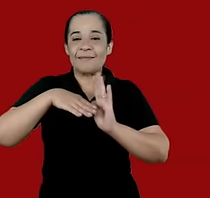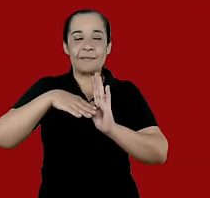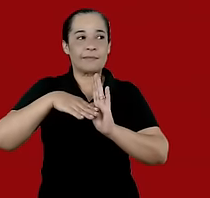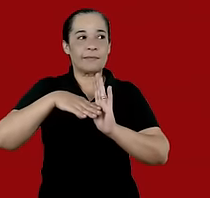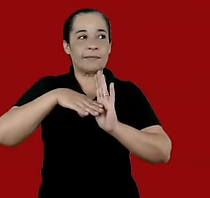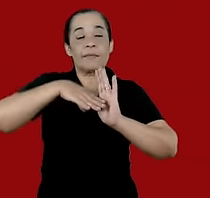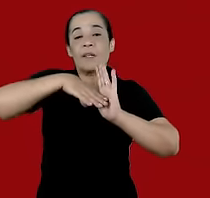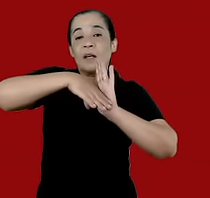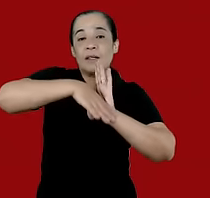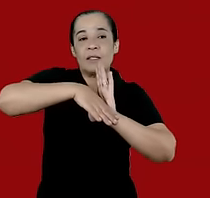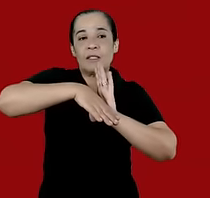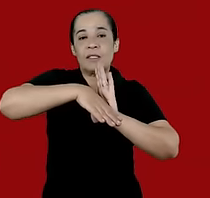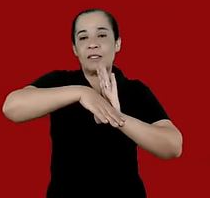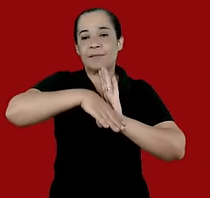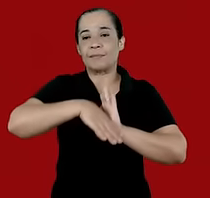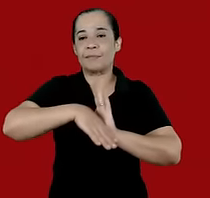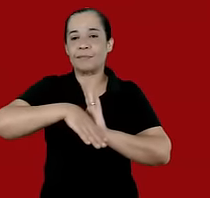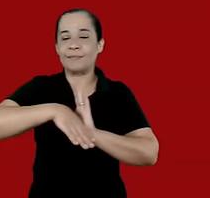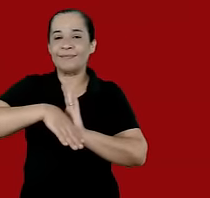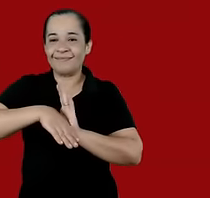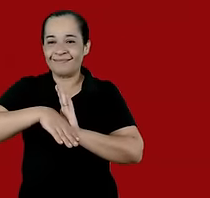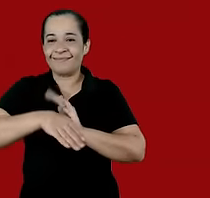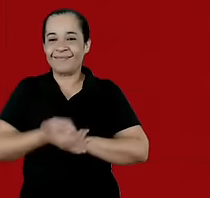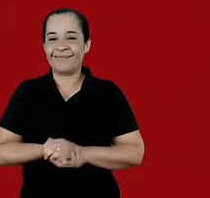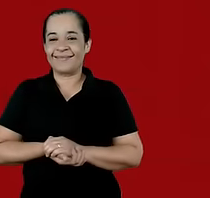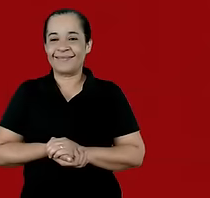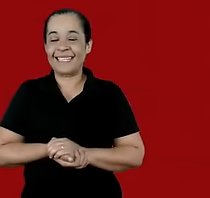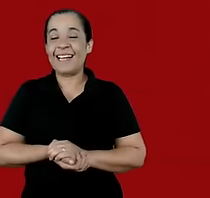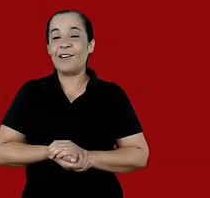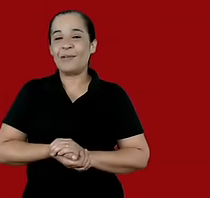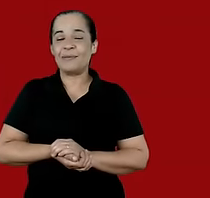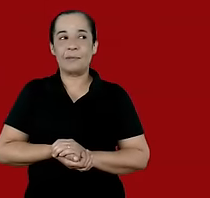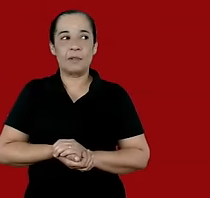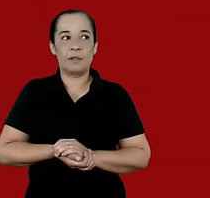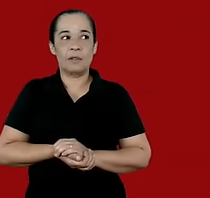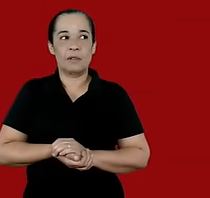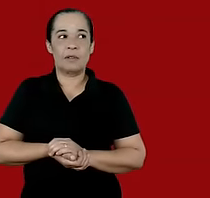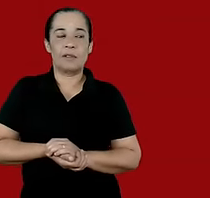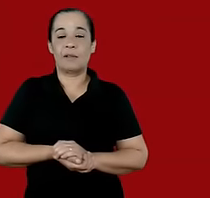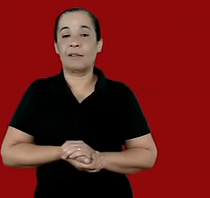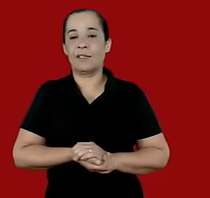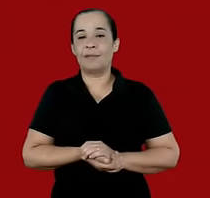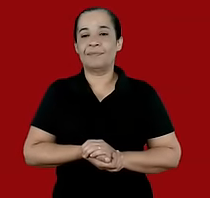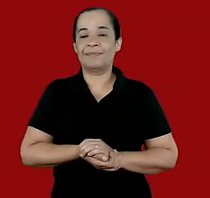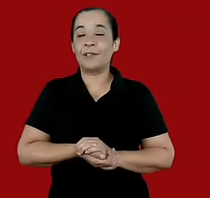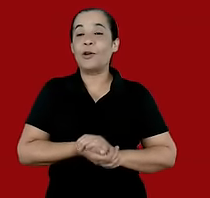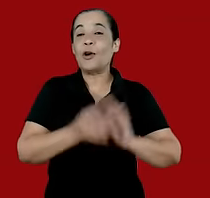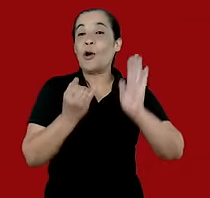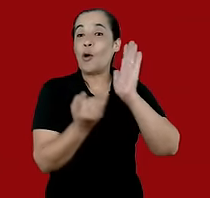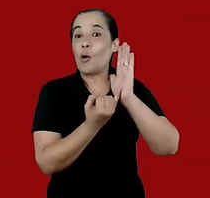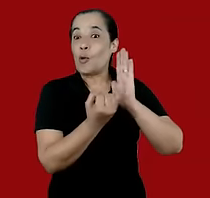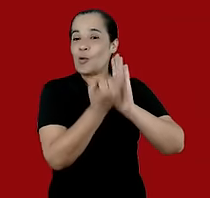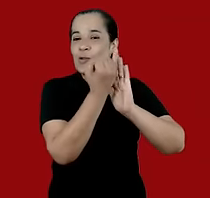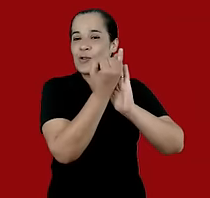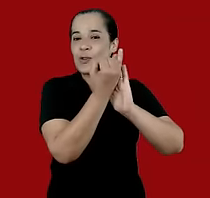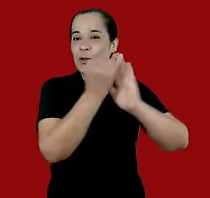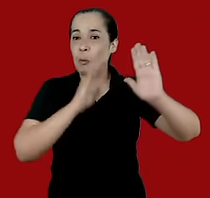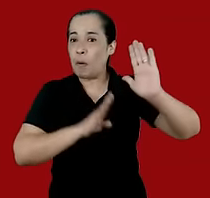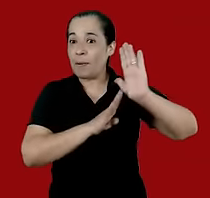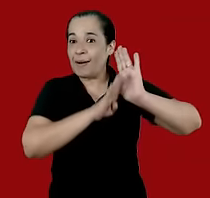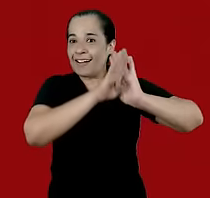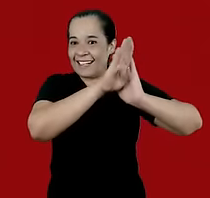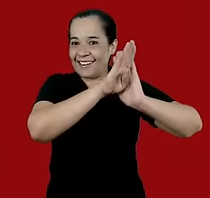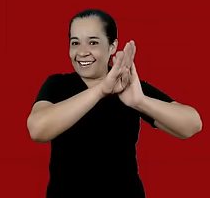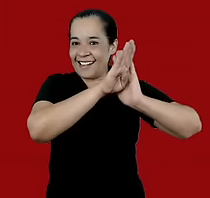inflacionários através de consumo uma segunda tese é que com juros altos como o patrimônio das pessoas nesses